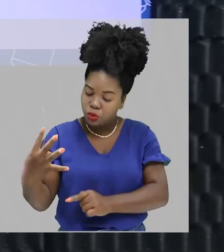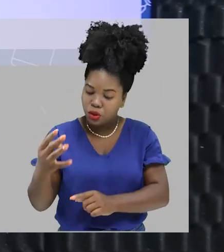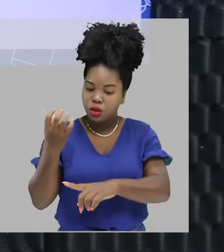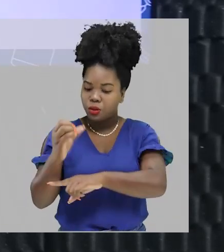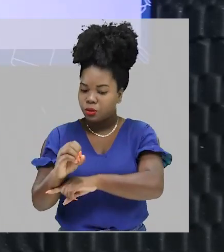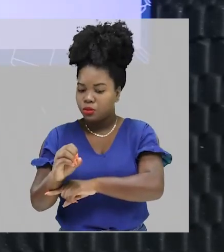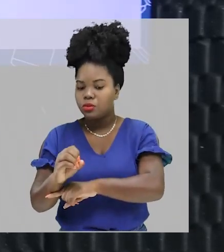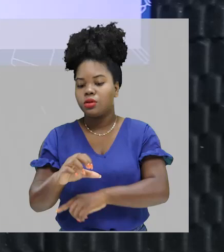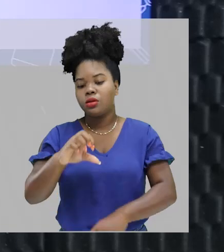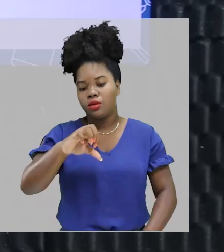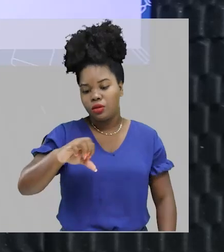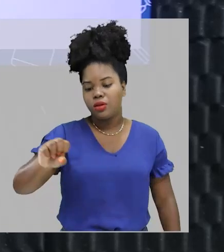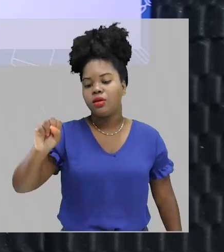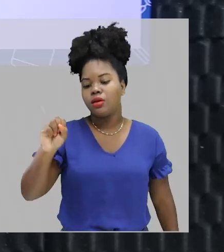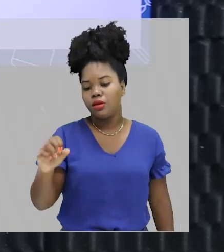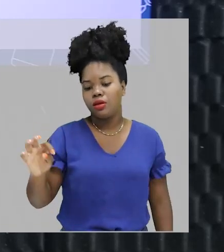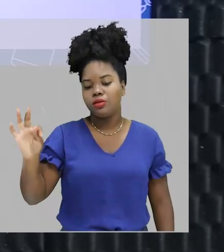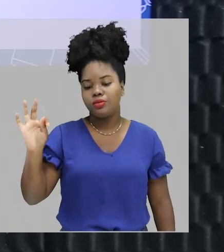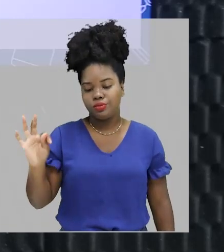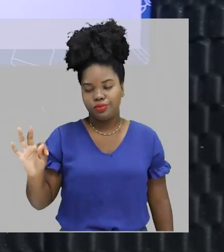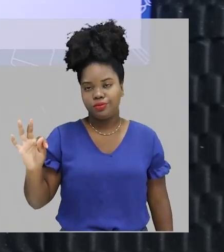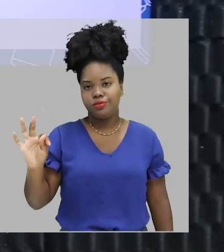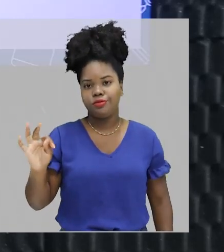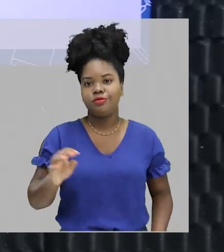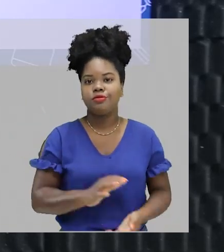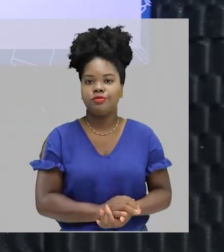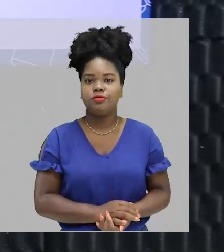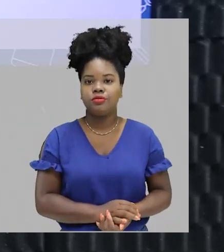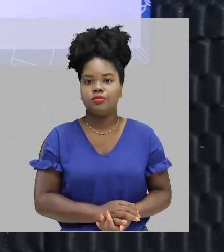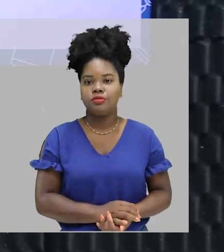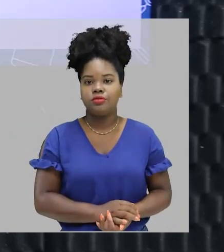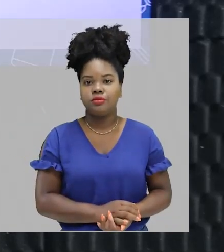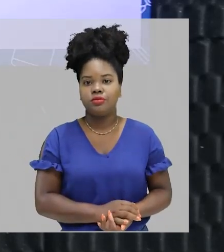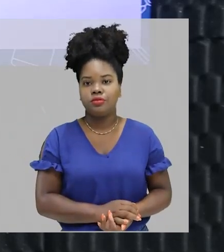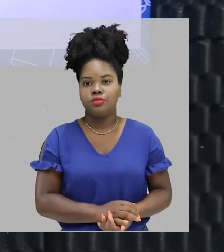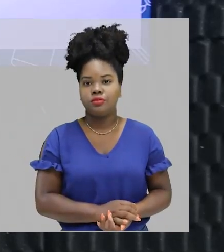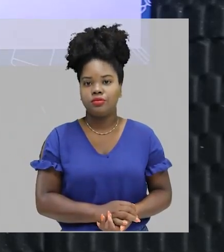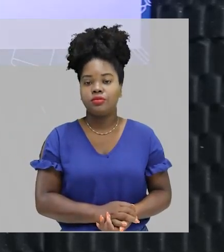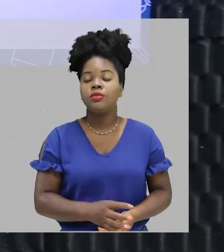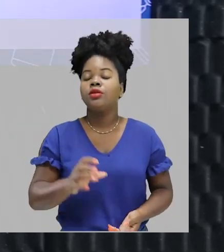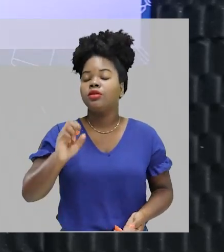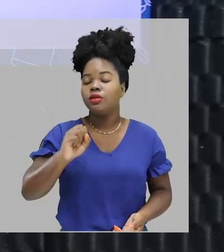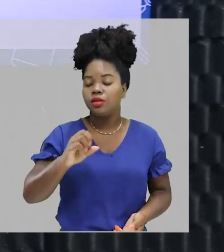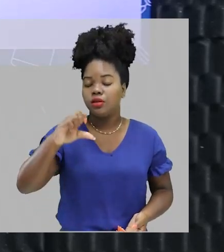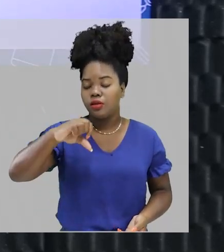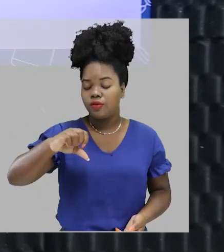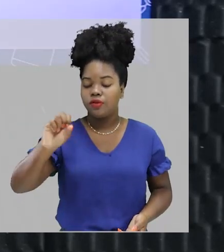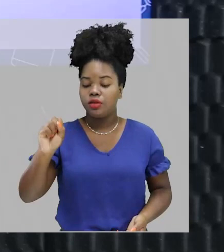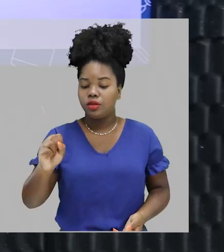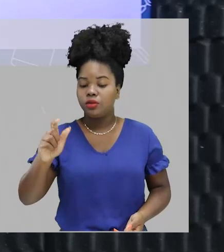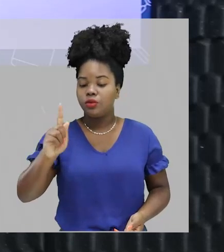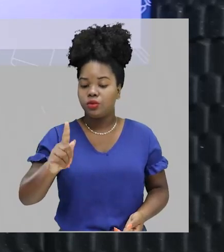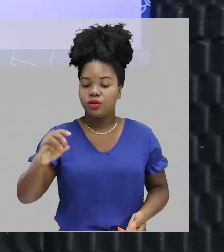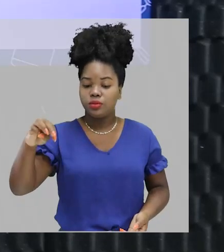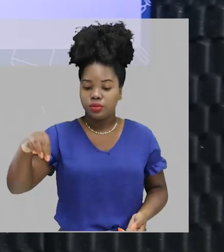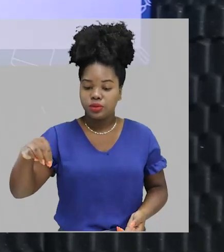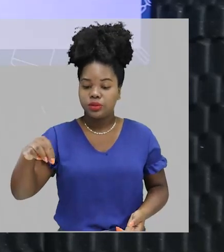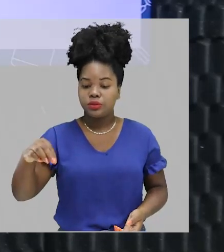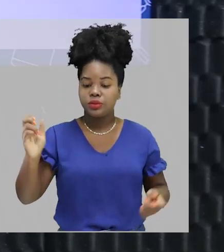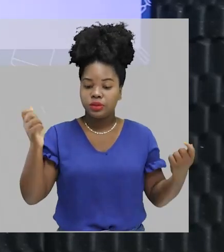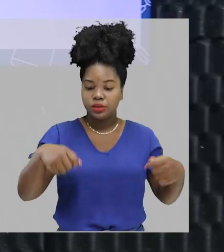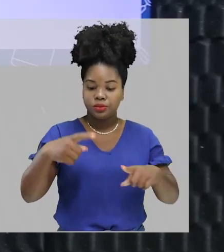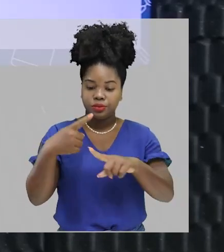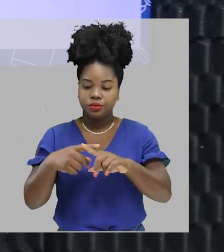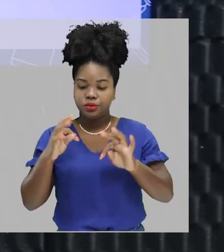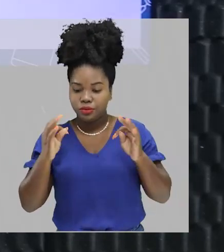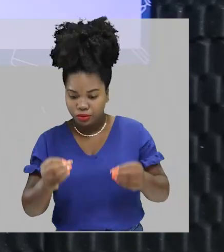dar 98 gramas por mol, certo? 98 gramas por mol. Da mesma forma, eu posso multiplicar